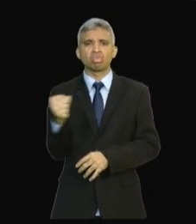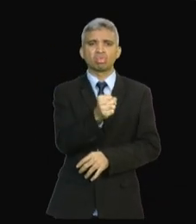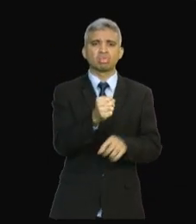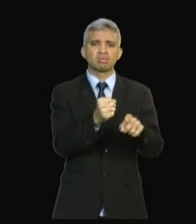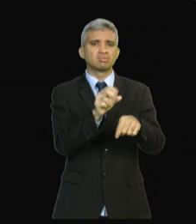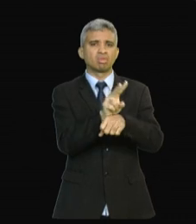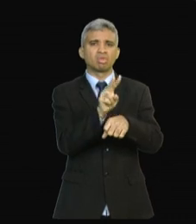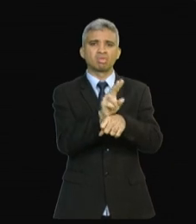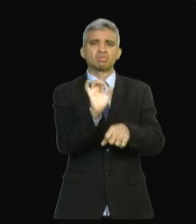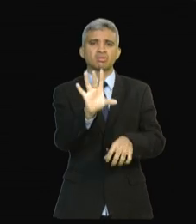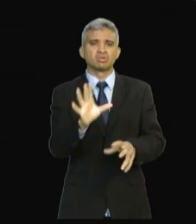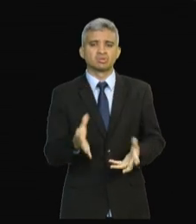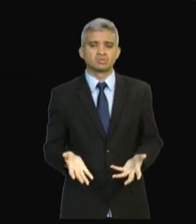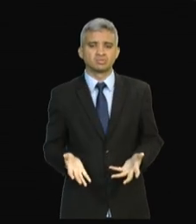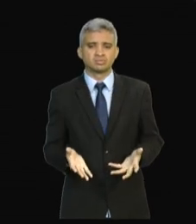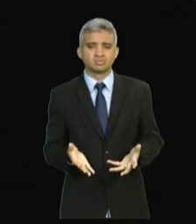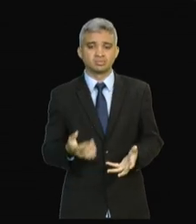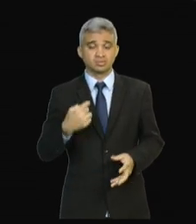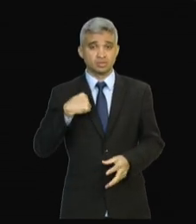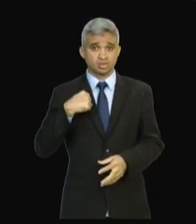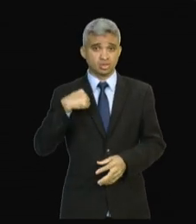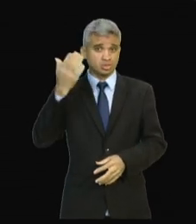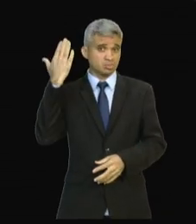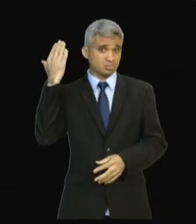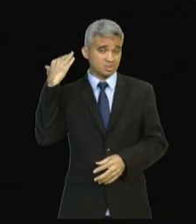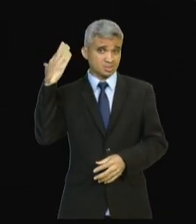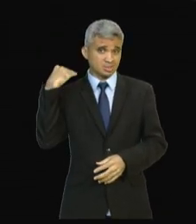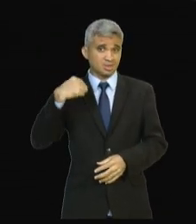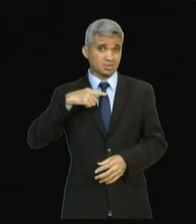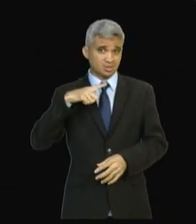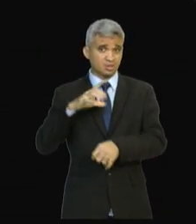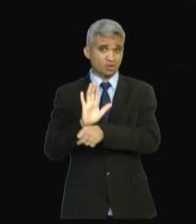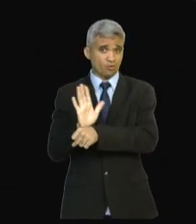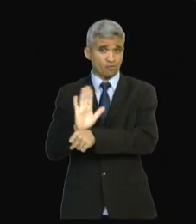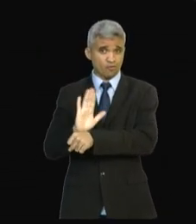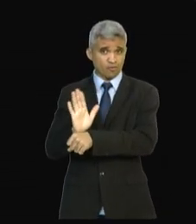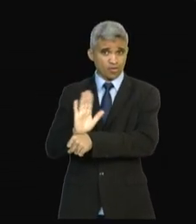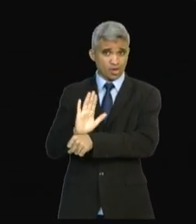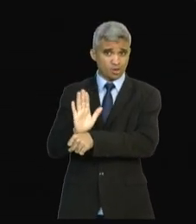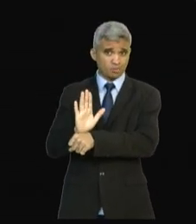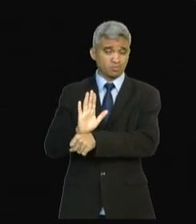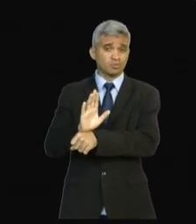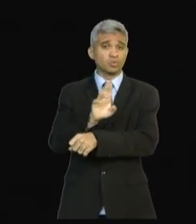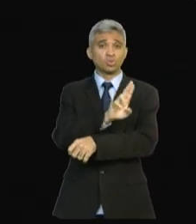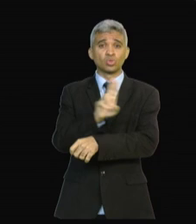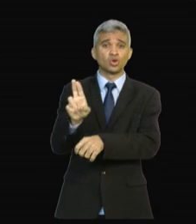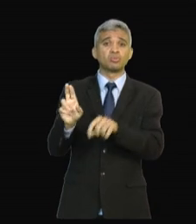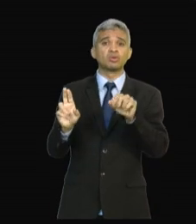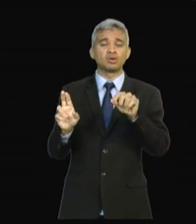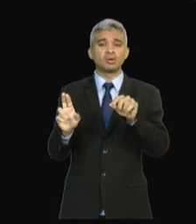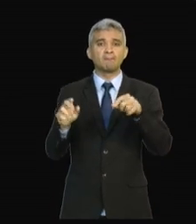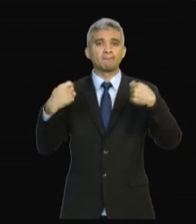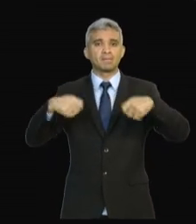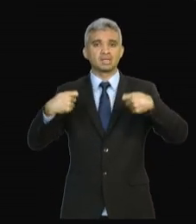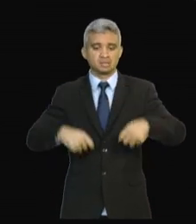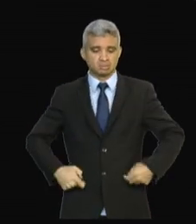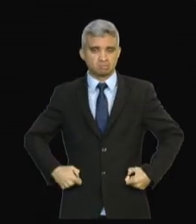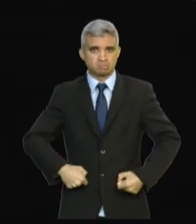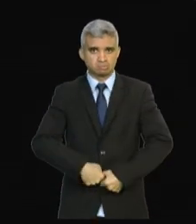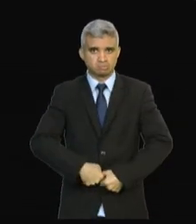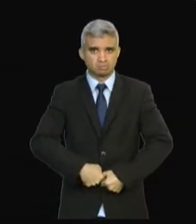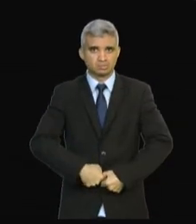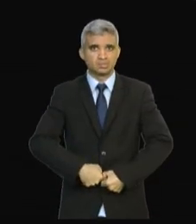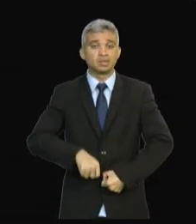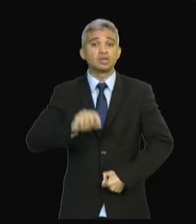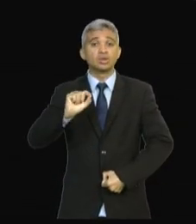filme que o nome do filme é Aperte os Cintos, o Piloto Sumiu. E é a mesma atenção que eu chamo para a Polícia Militar. Aperte